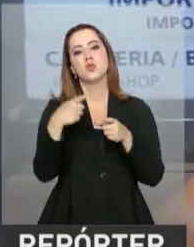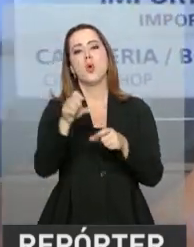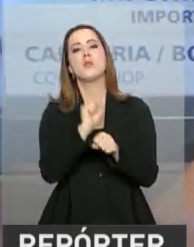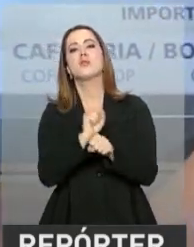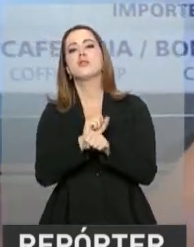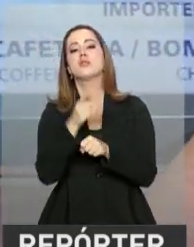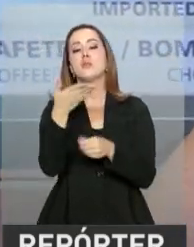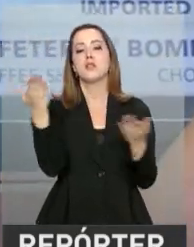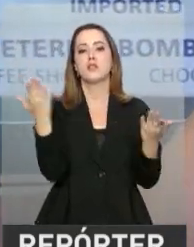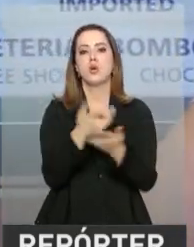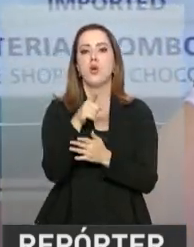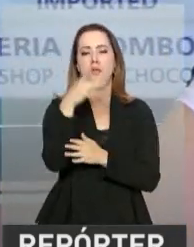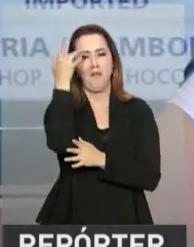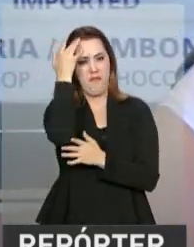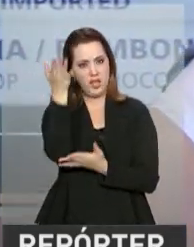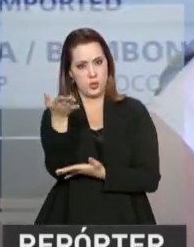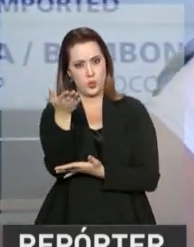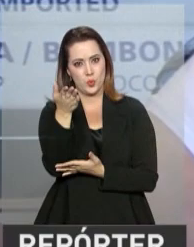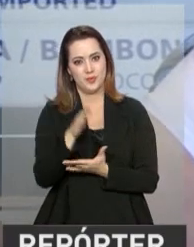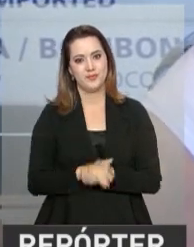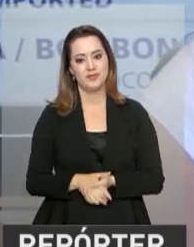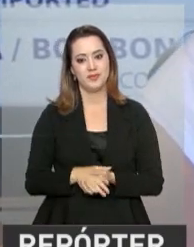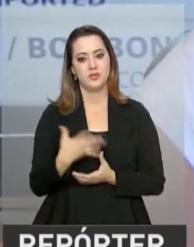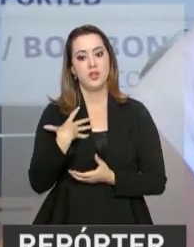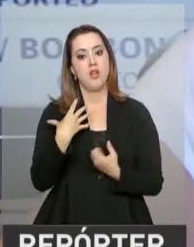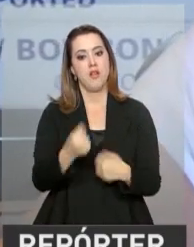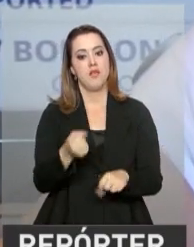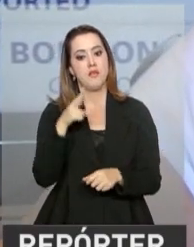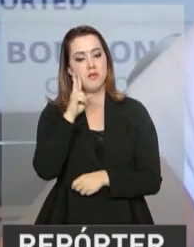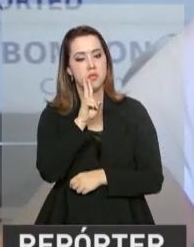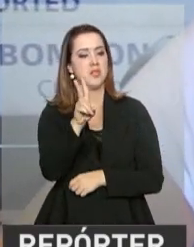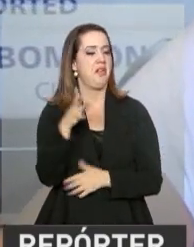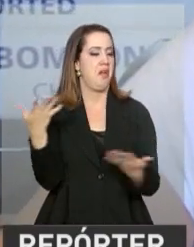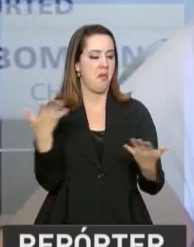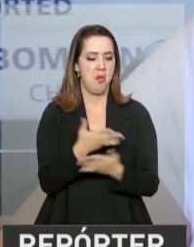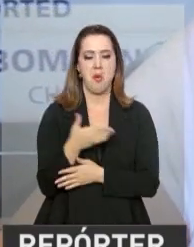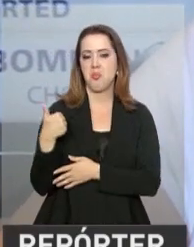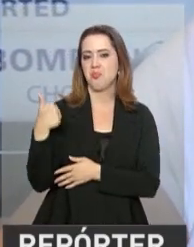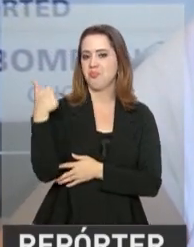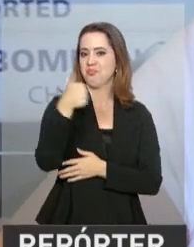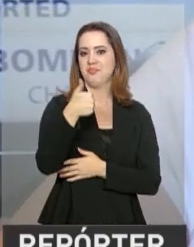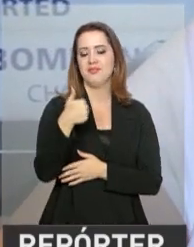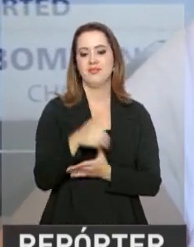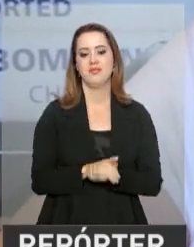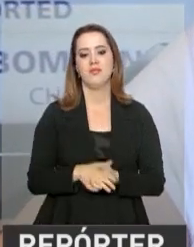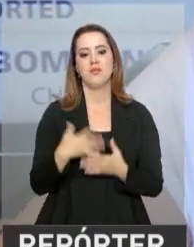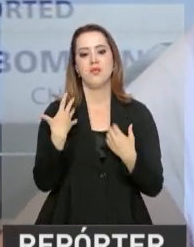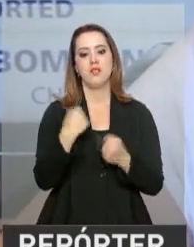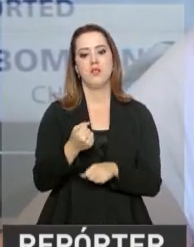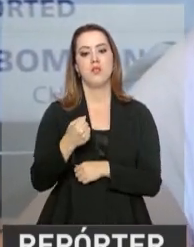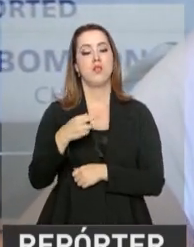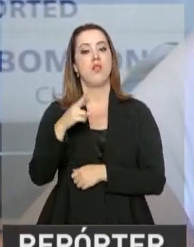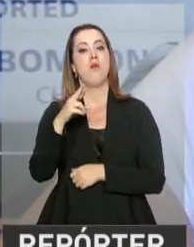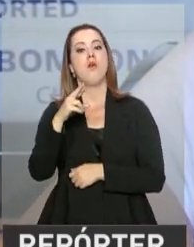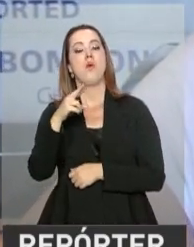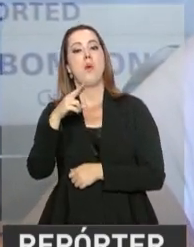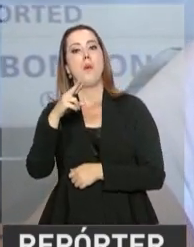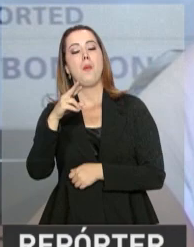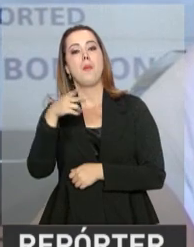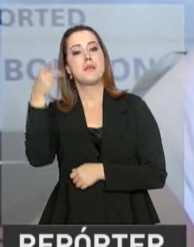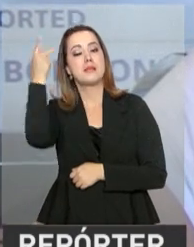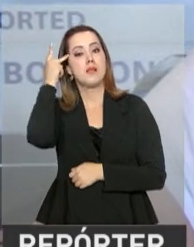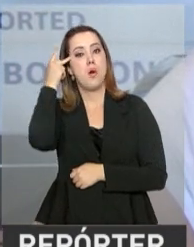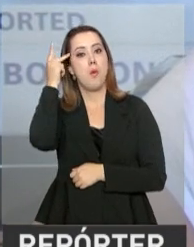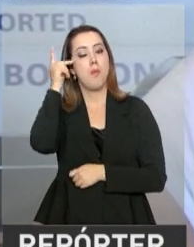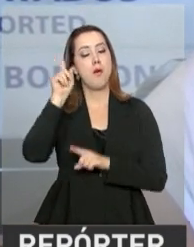está esperando desse embarque. Será que vai ser fácil? Vamos ver, por enquanto está sendo ótimo. Eu vou para Ribeirão Preto e lá